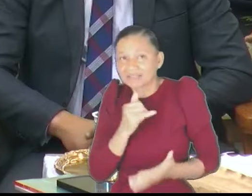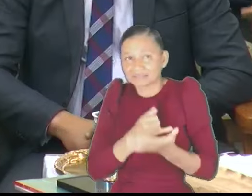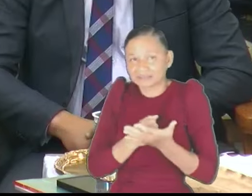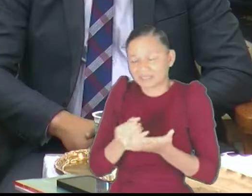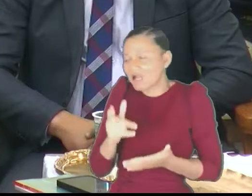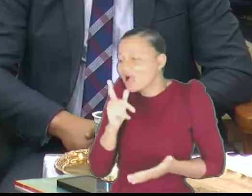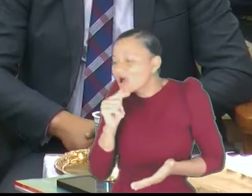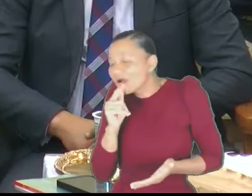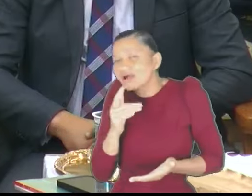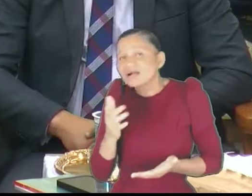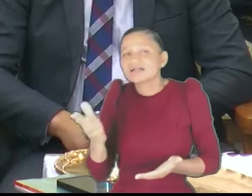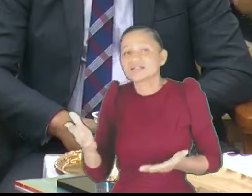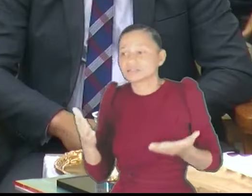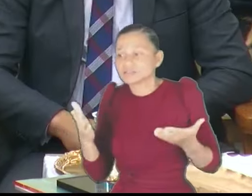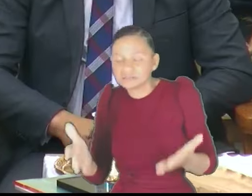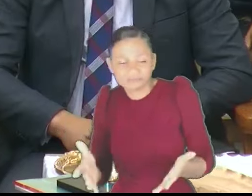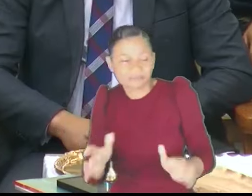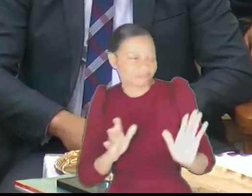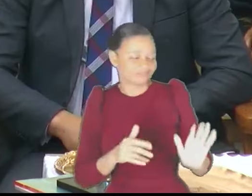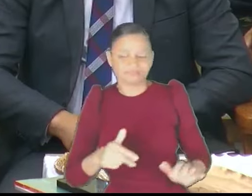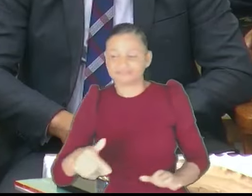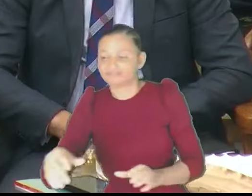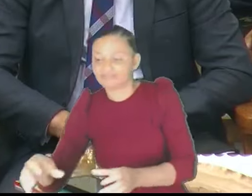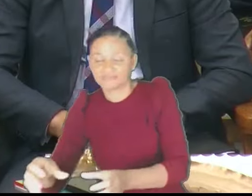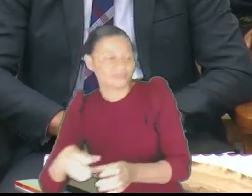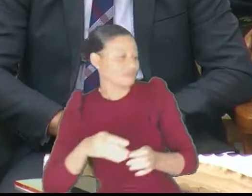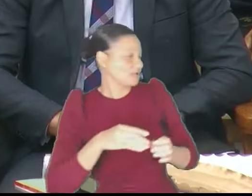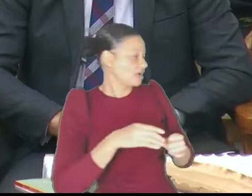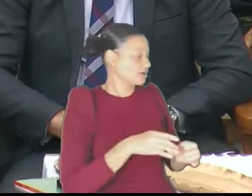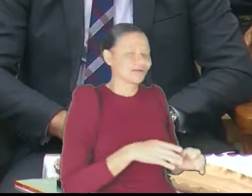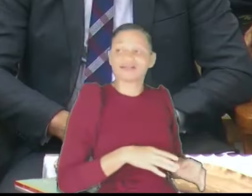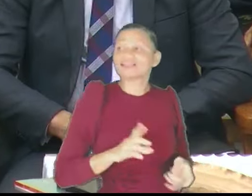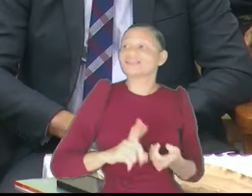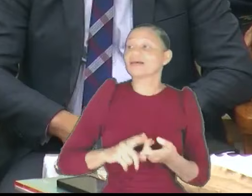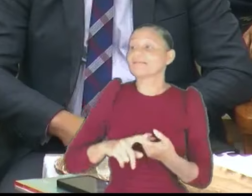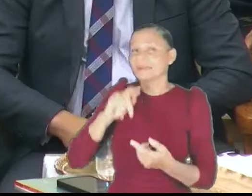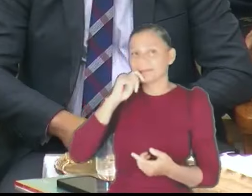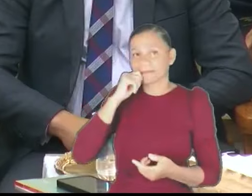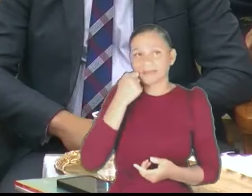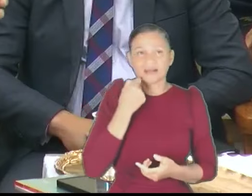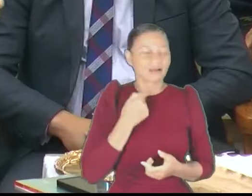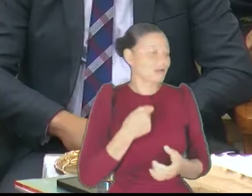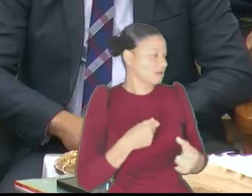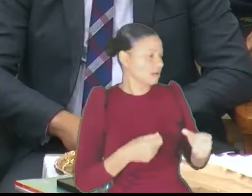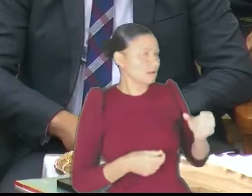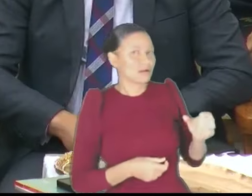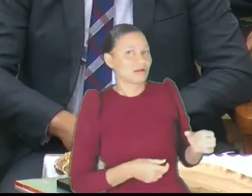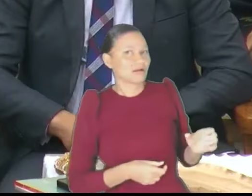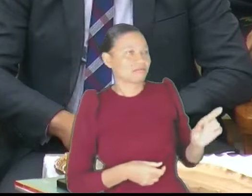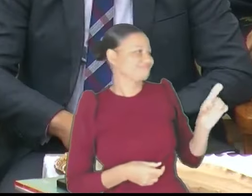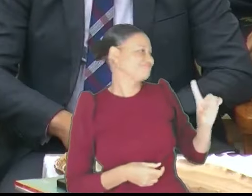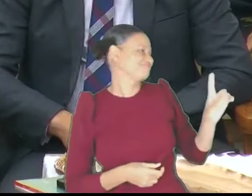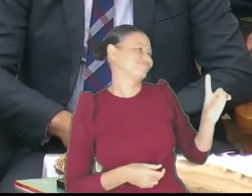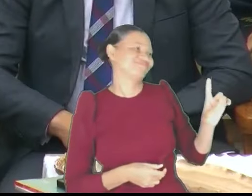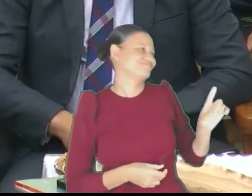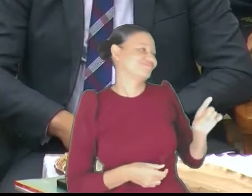fala. Aí quando ela saiu para pegar água, ele disse: traz também um bocado de pão. Ele disse: ela dá água, ela dá pão. Quando ele falou pão, ela disse: não tem, não.